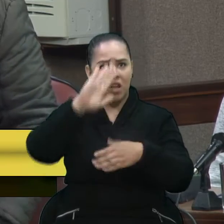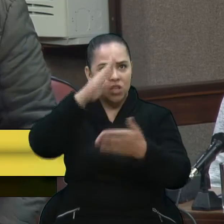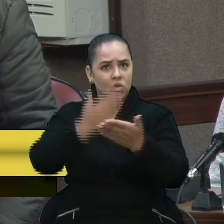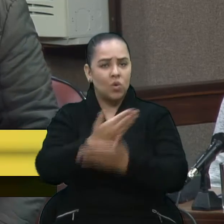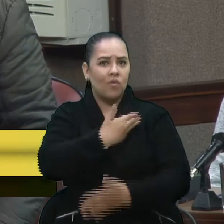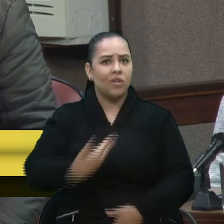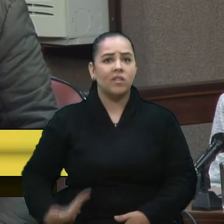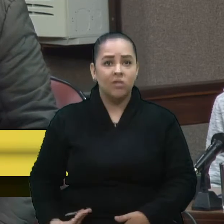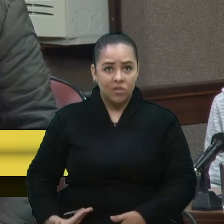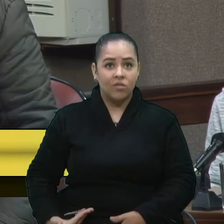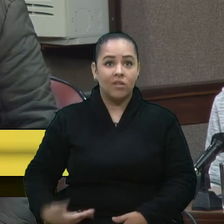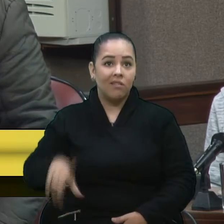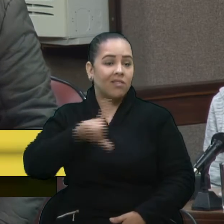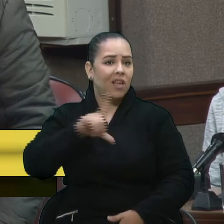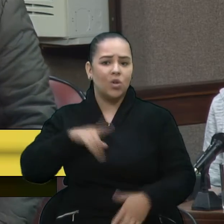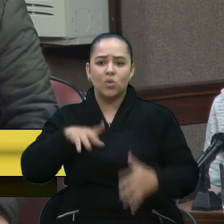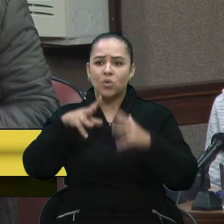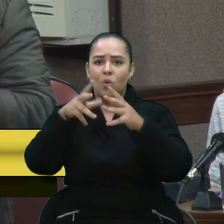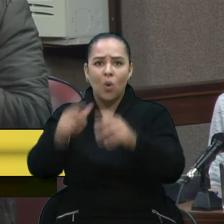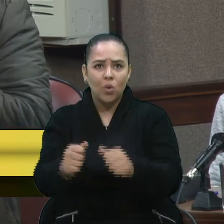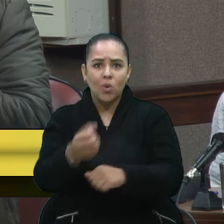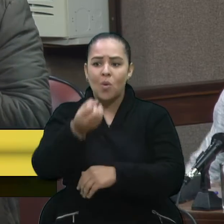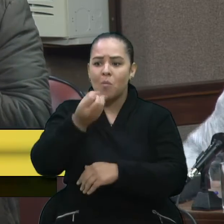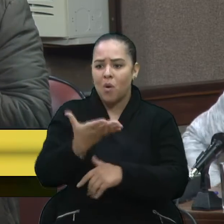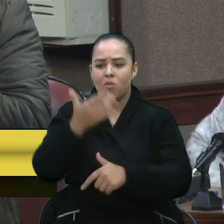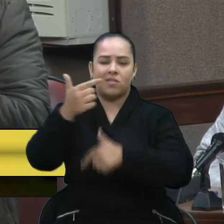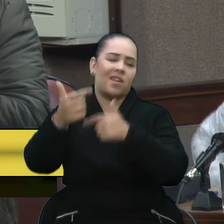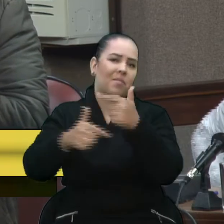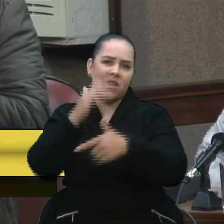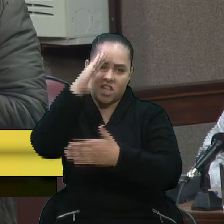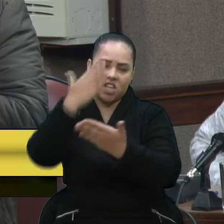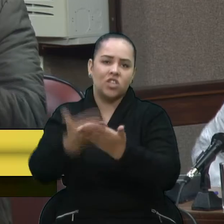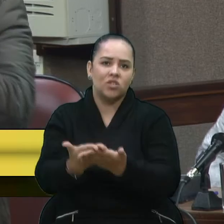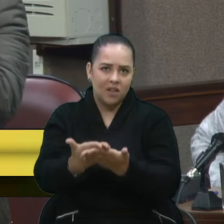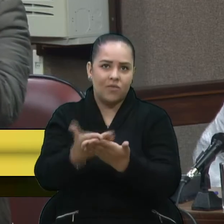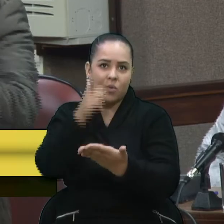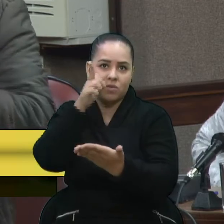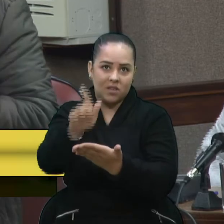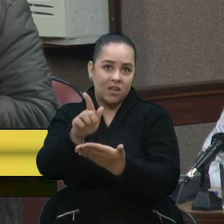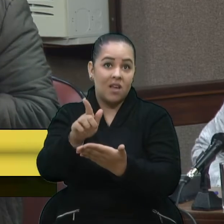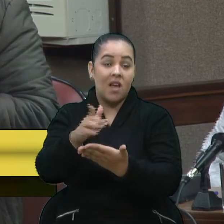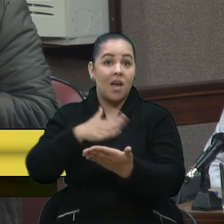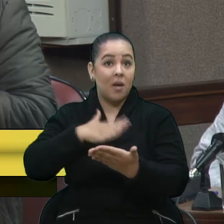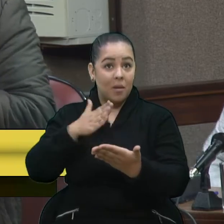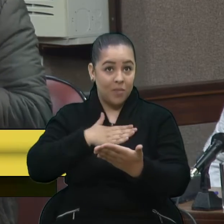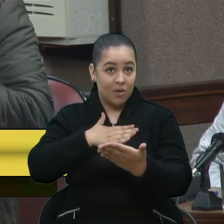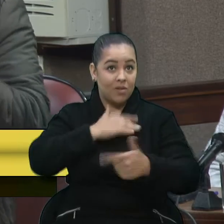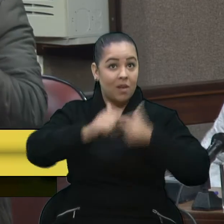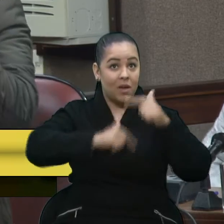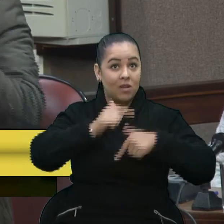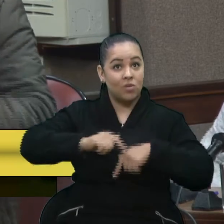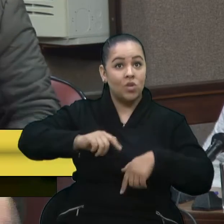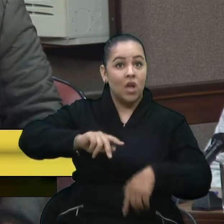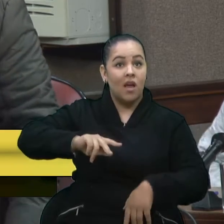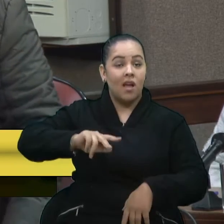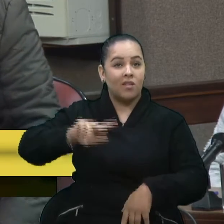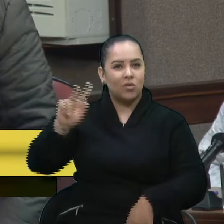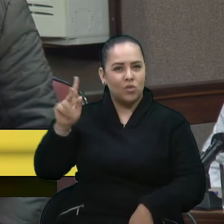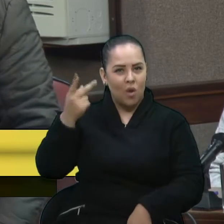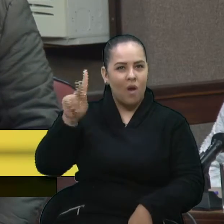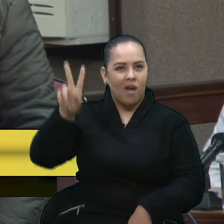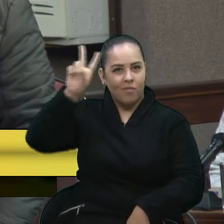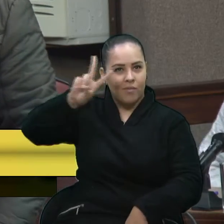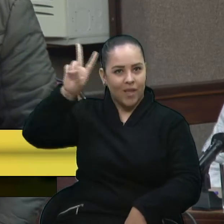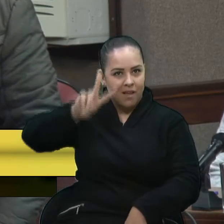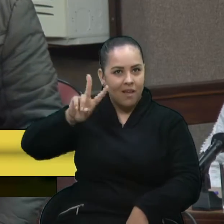as melhores intenções. A minha profissão enquanto historiador, a do Lucas, a gente não tinha reconhecimento,